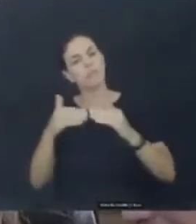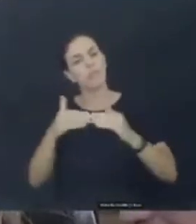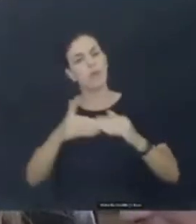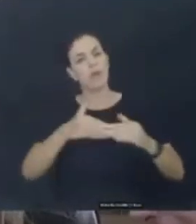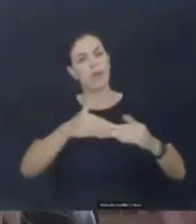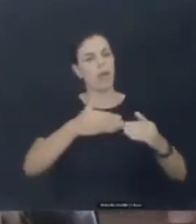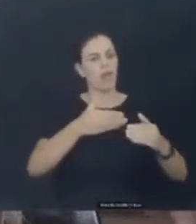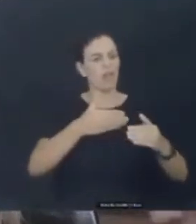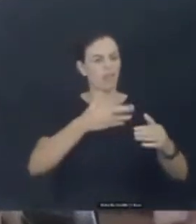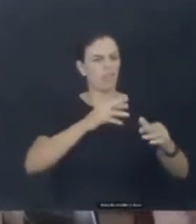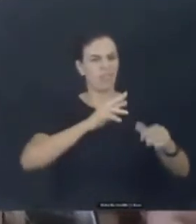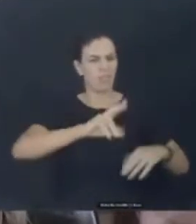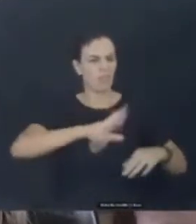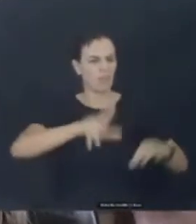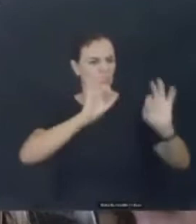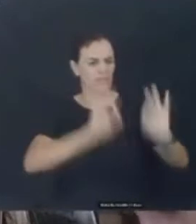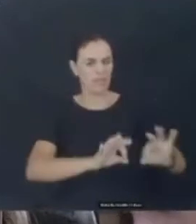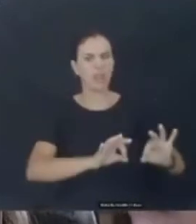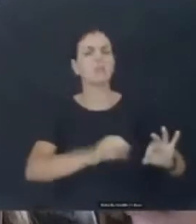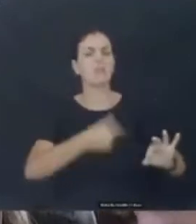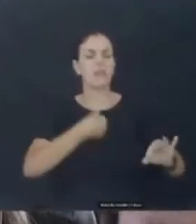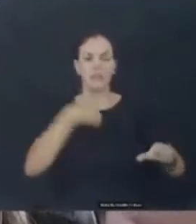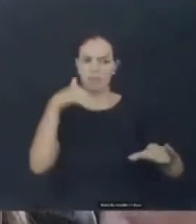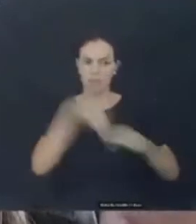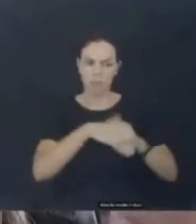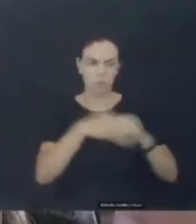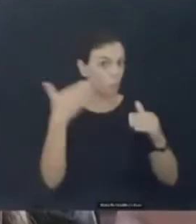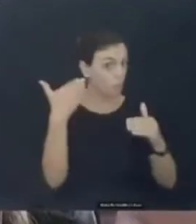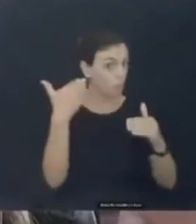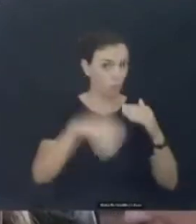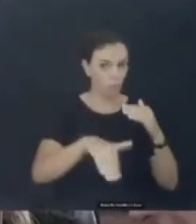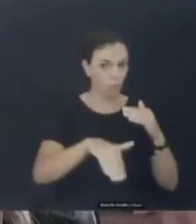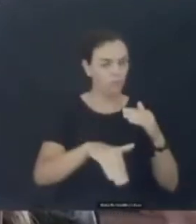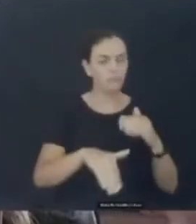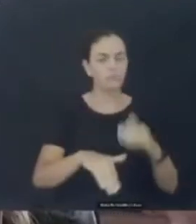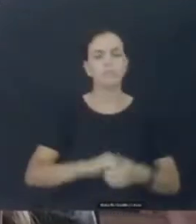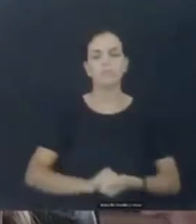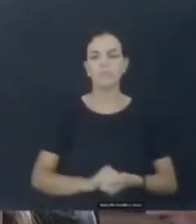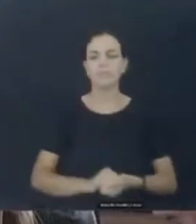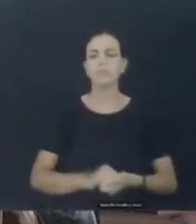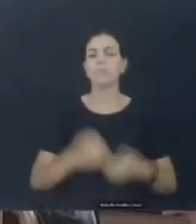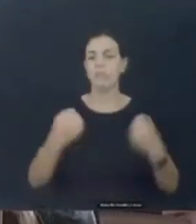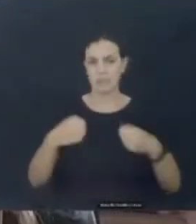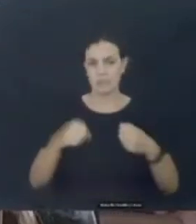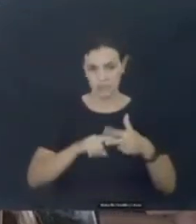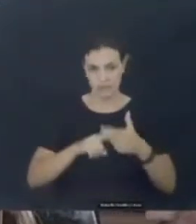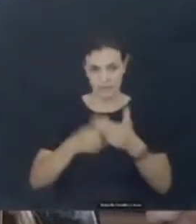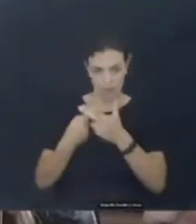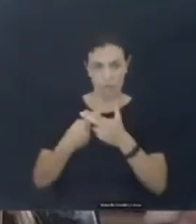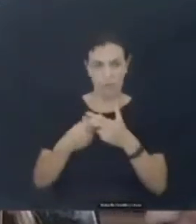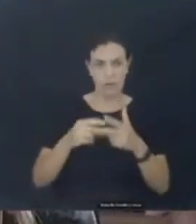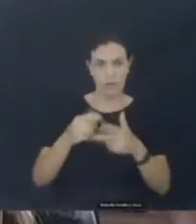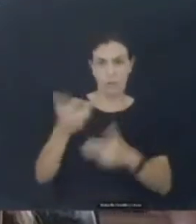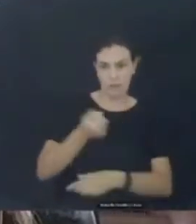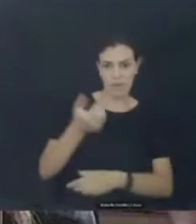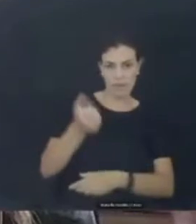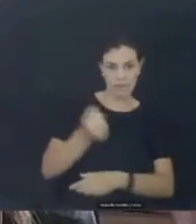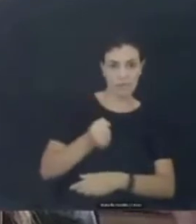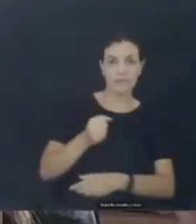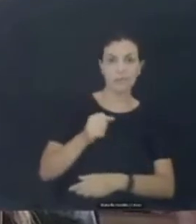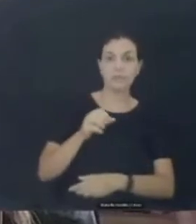voto contrário. De que é necessária uma reforma da Previdência, isto a própria lei